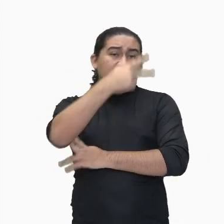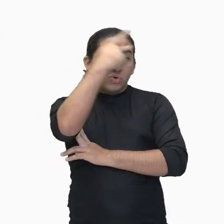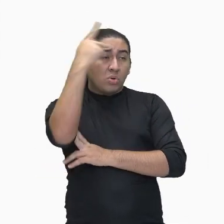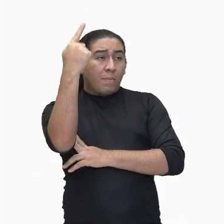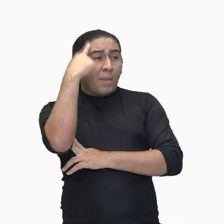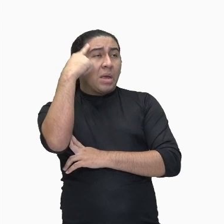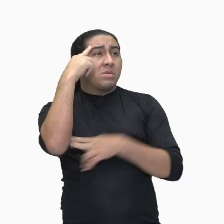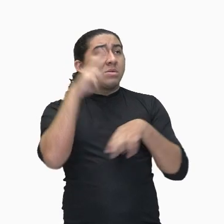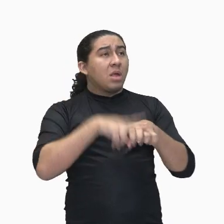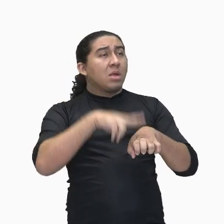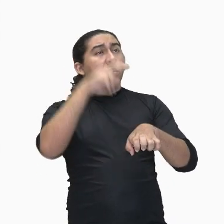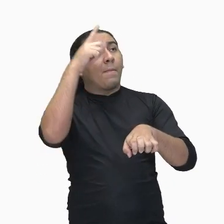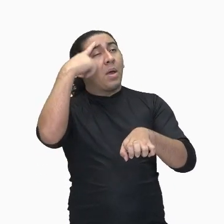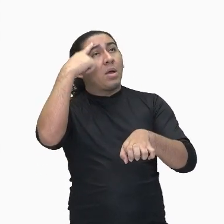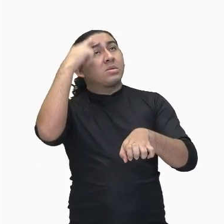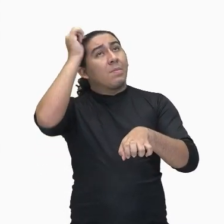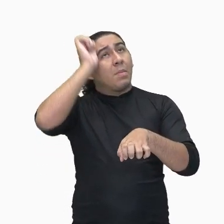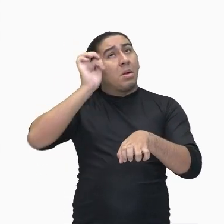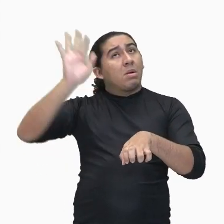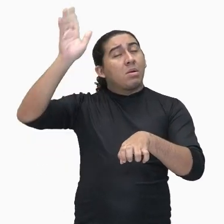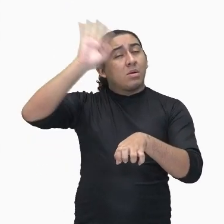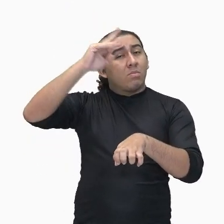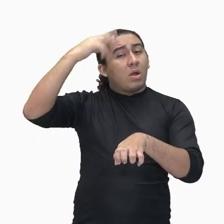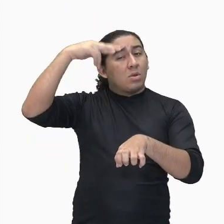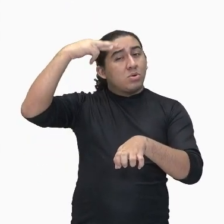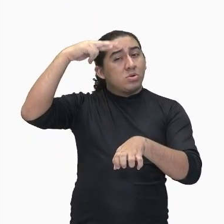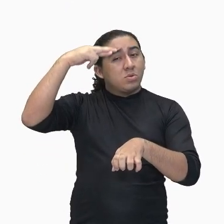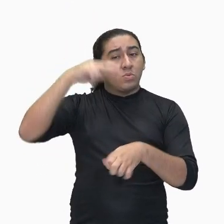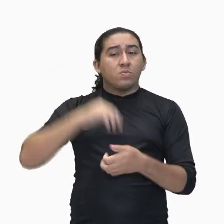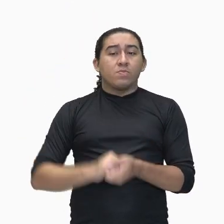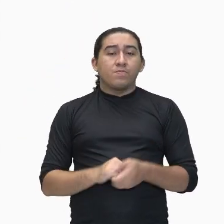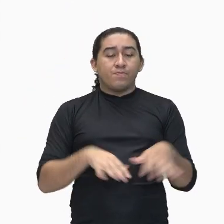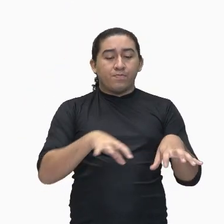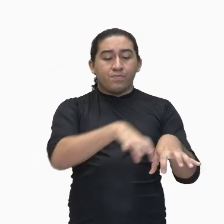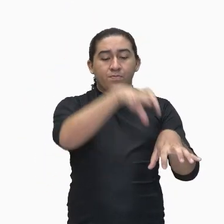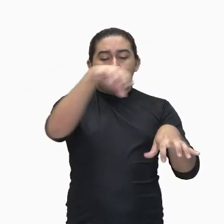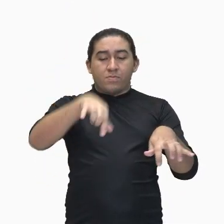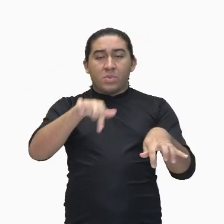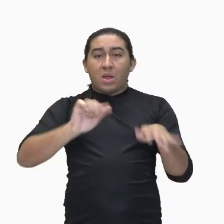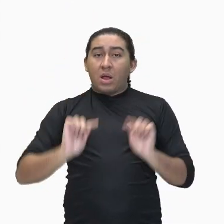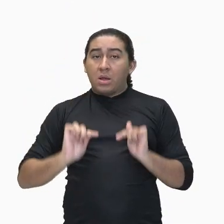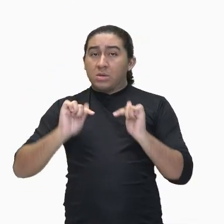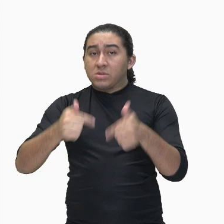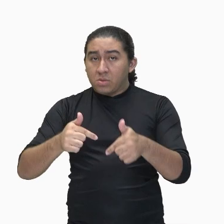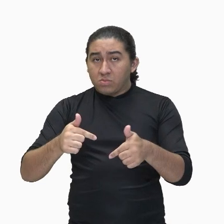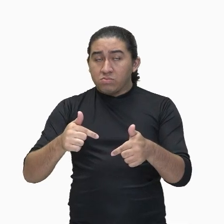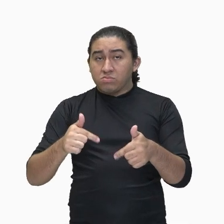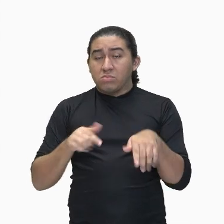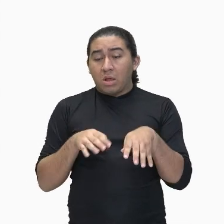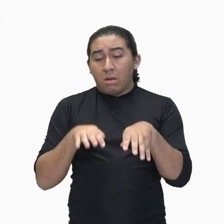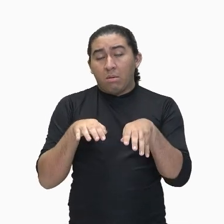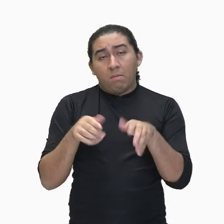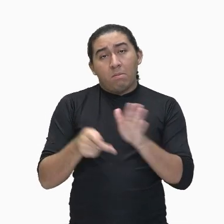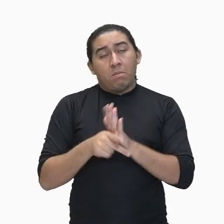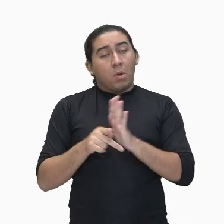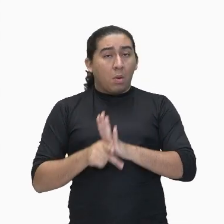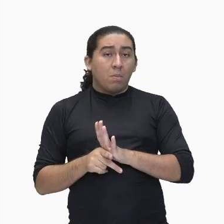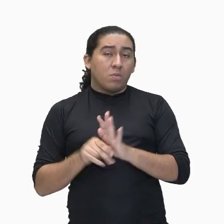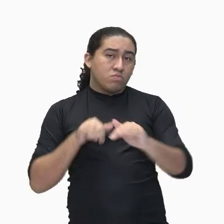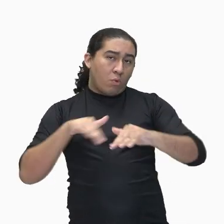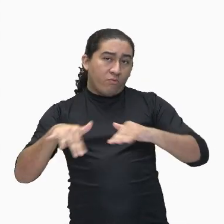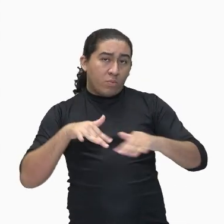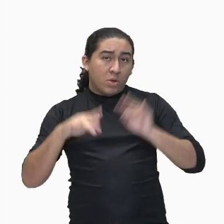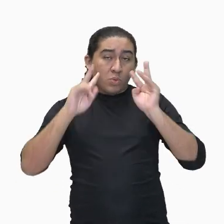contemplativas, racionais. As práticas, que estão ligadas com a ação